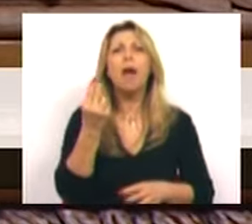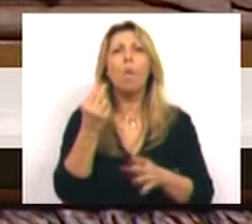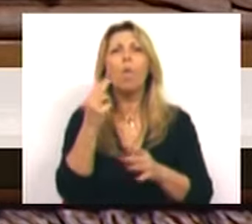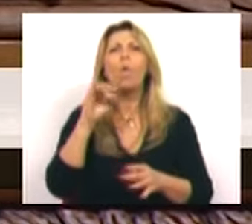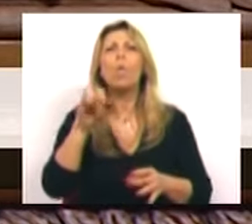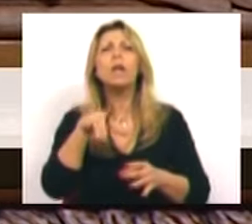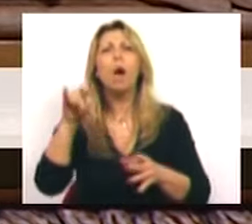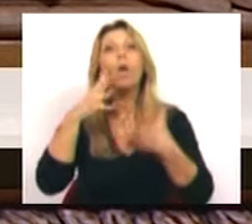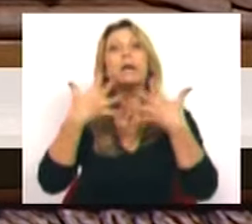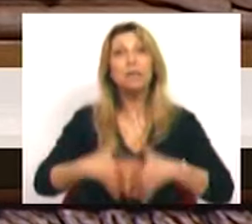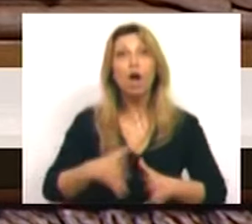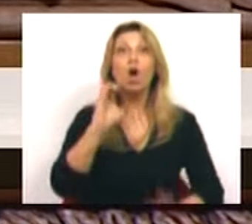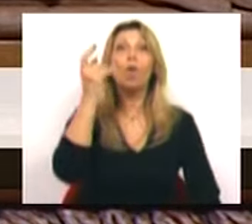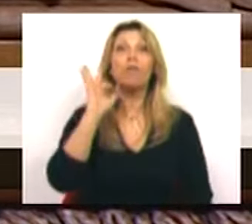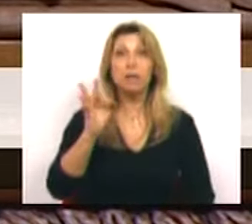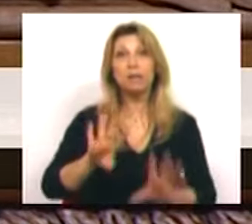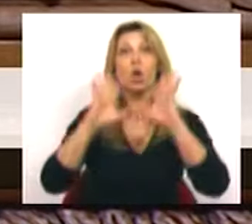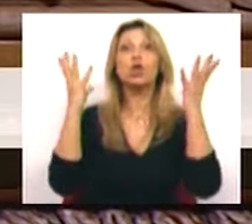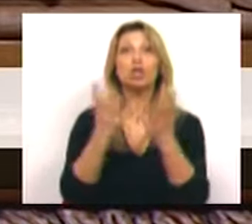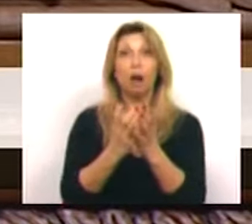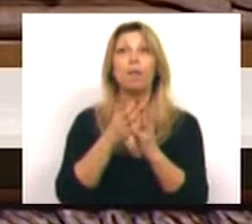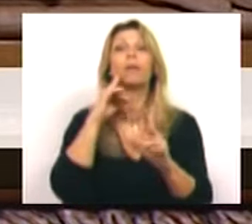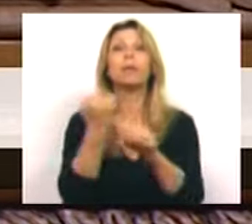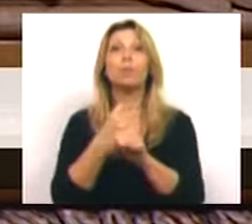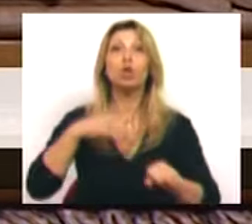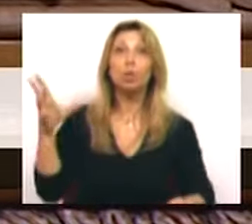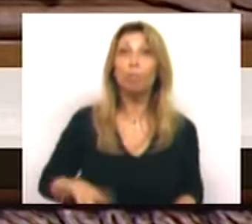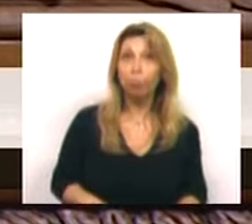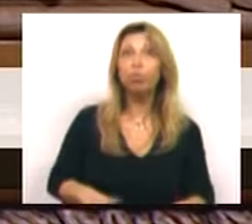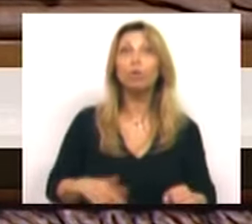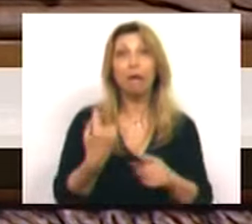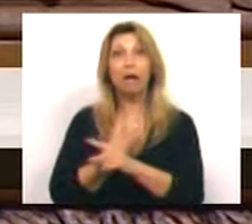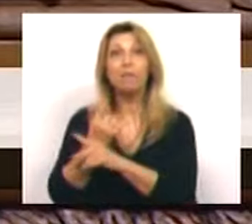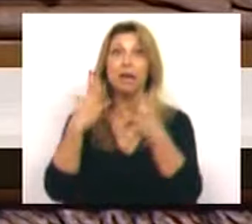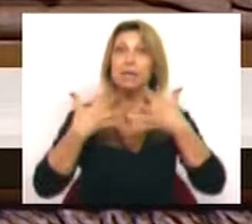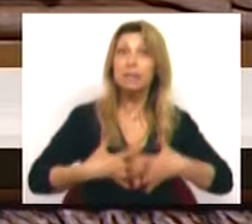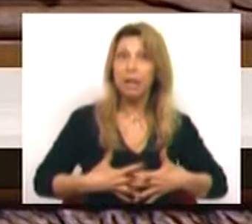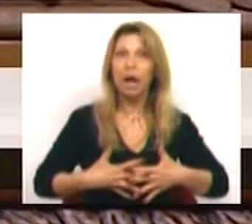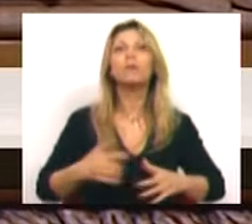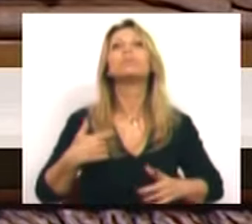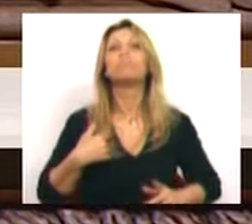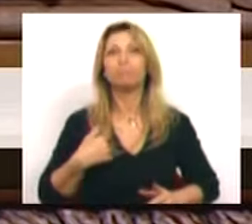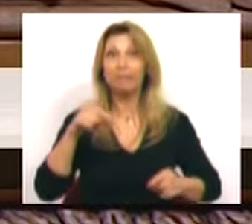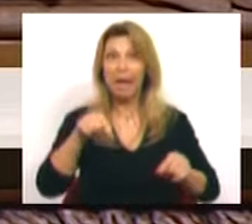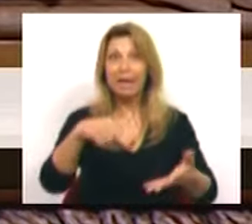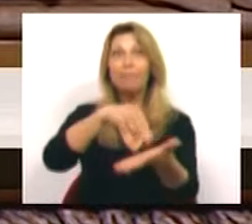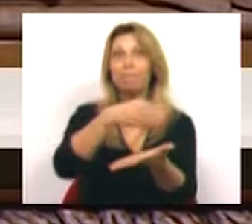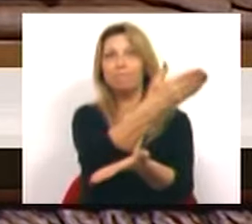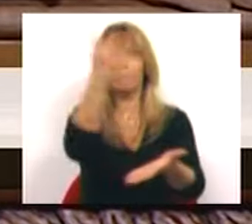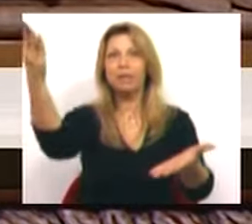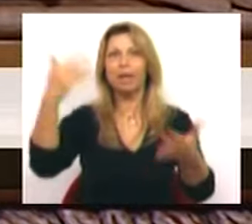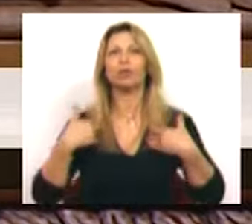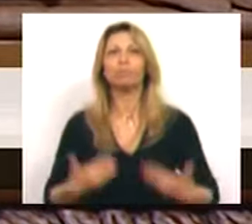Confederação Geral dos Trabalhadores Portugueses Intersindical Nacional, aqui presentes, envio a saudação do